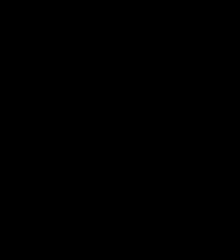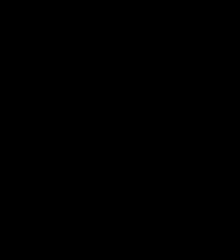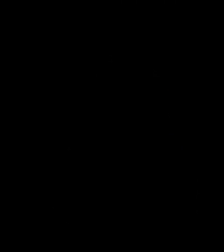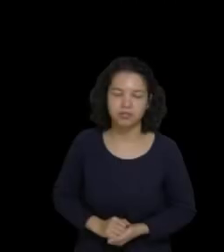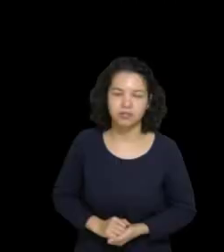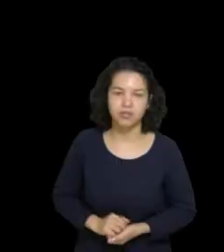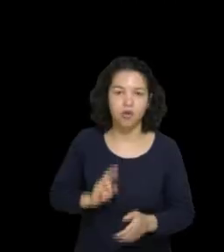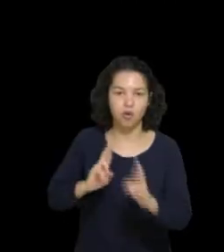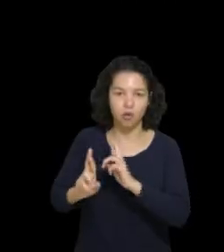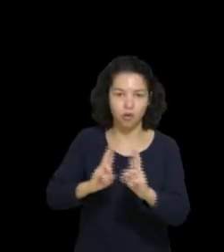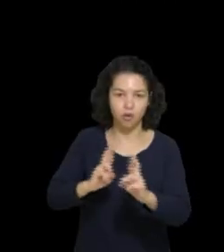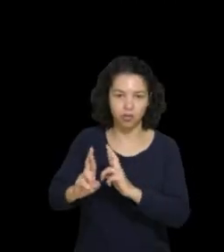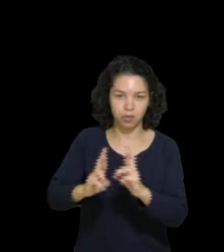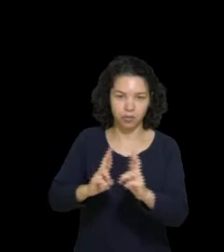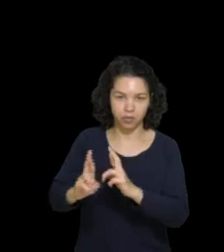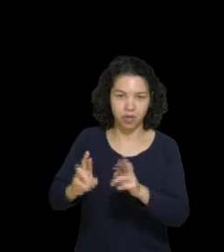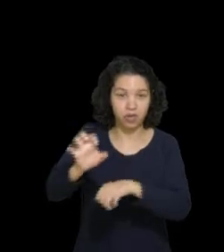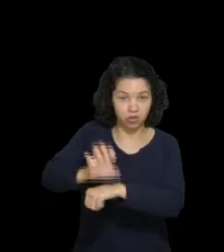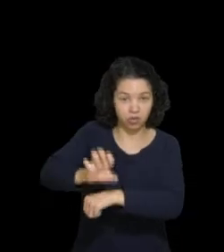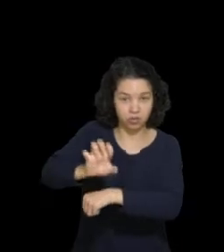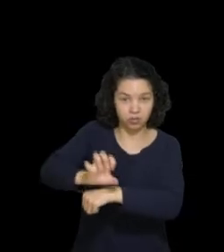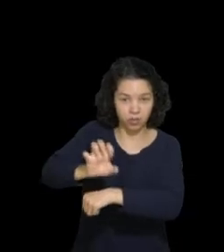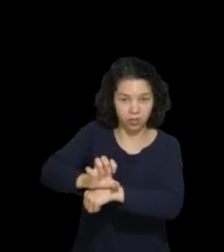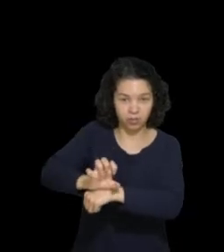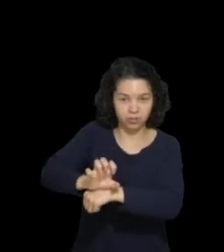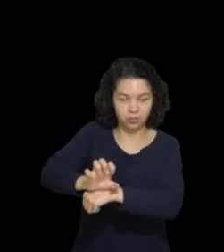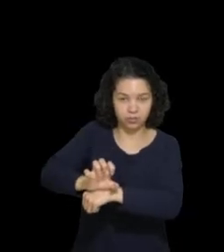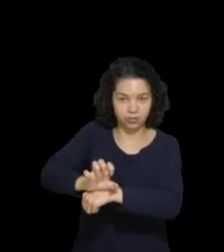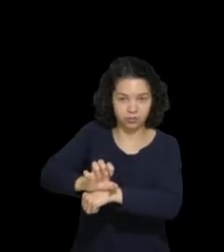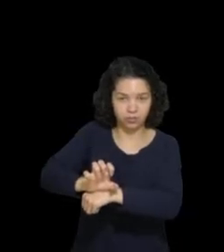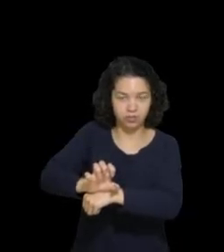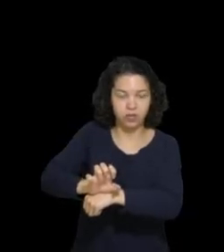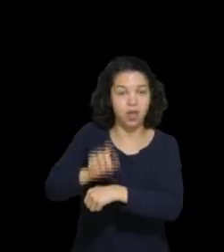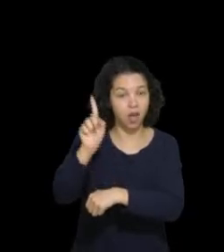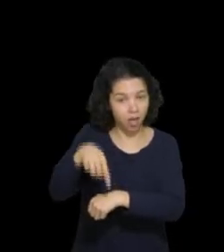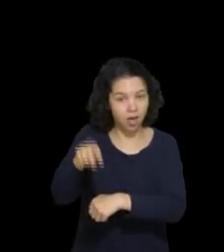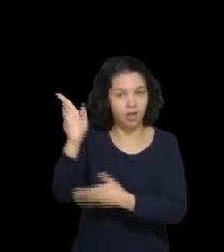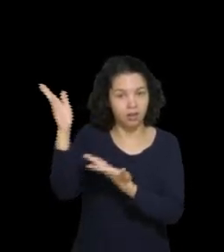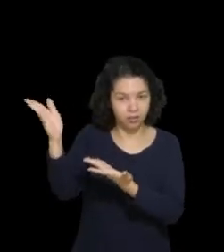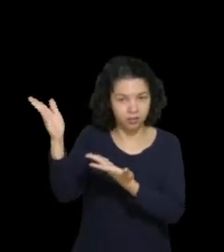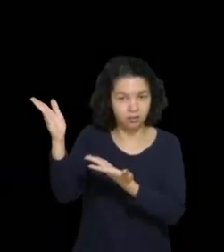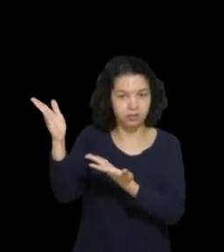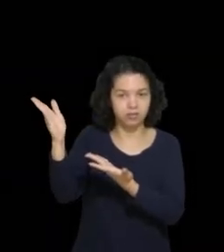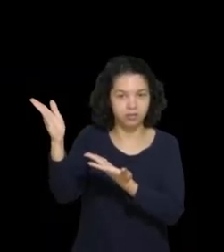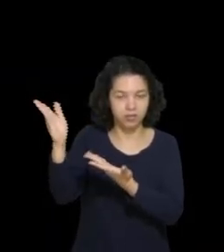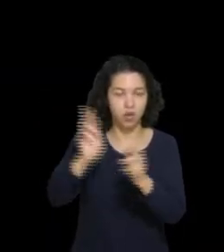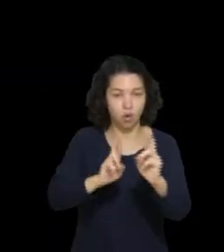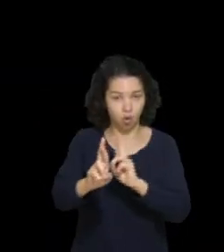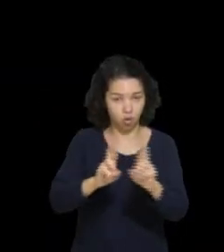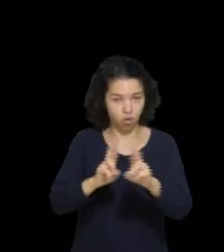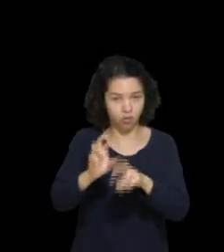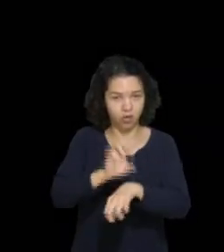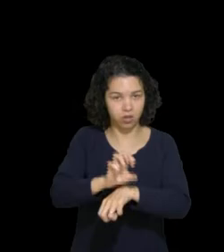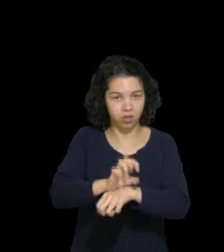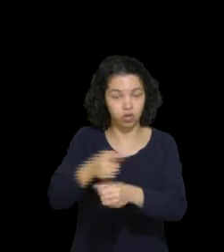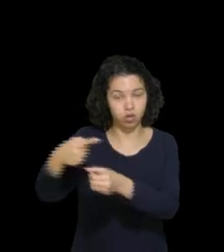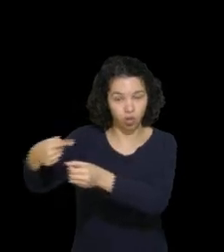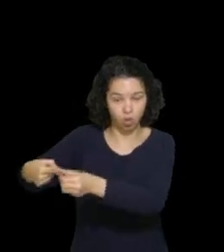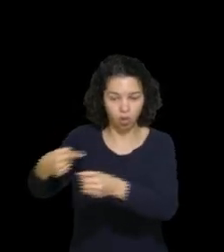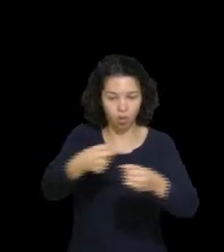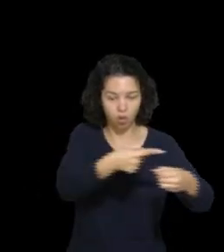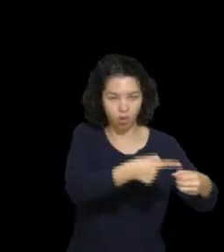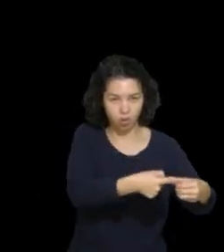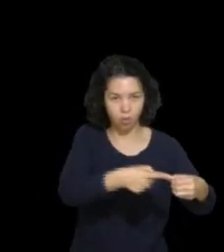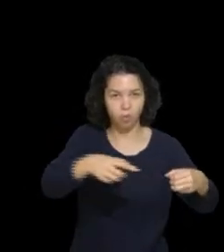Rodovia estadual. Isso é uma rodovia estadual, liga dois municípios aqui em Santa Catarina, deputado Márcio